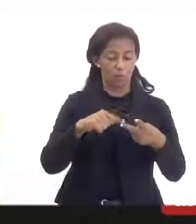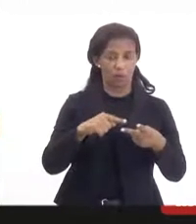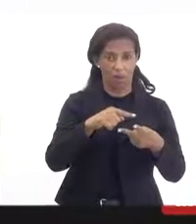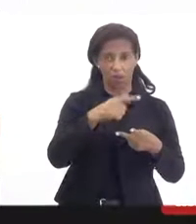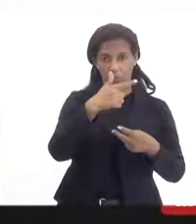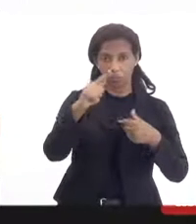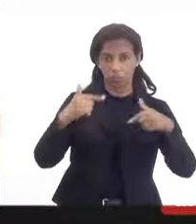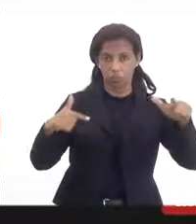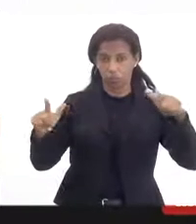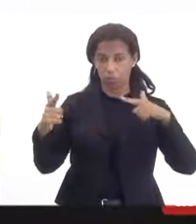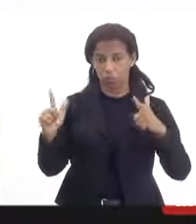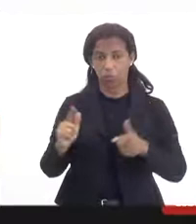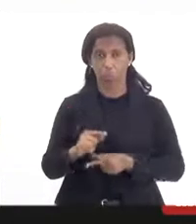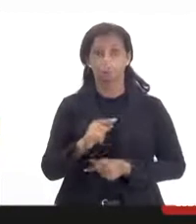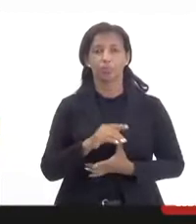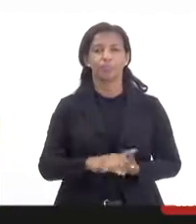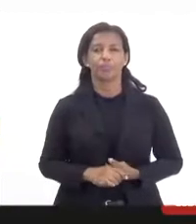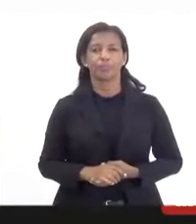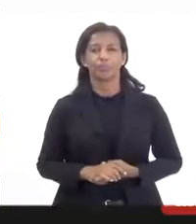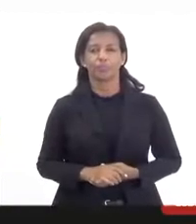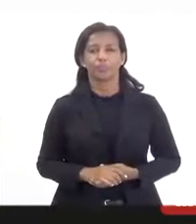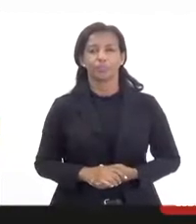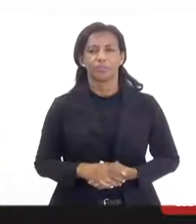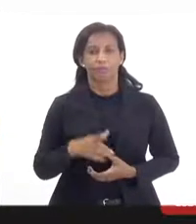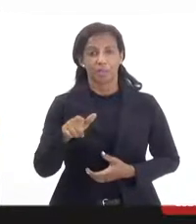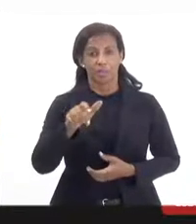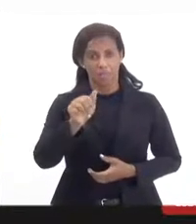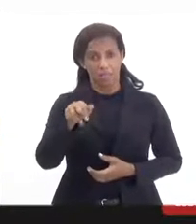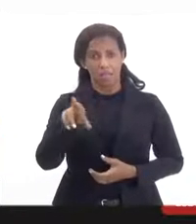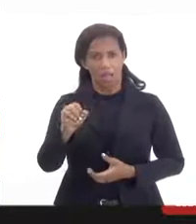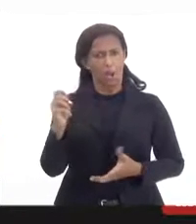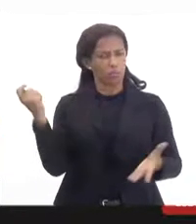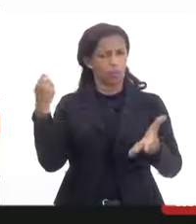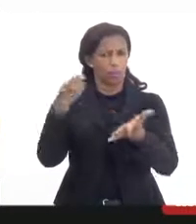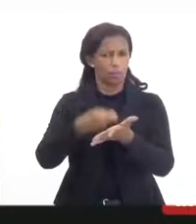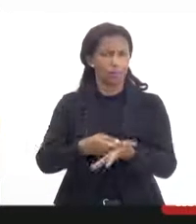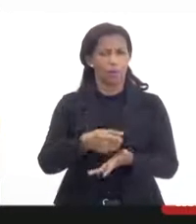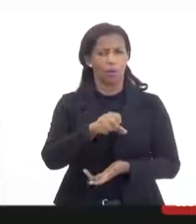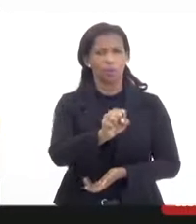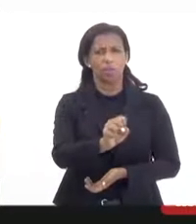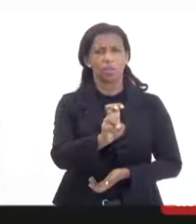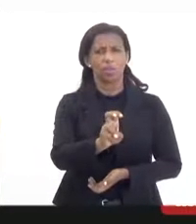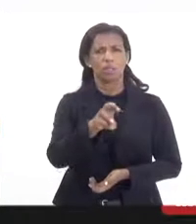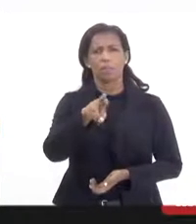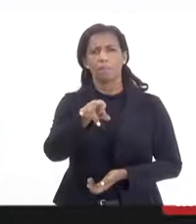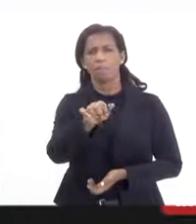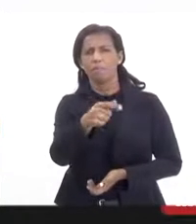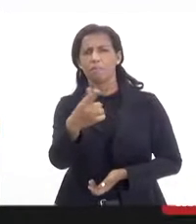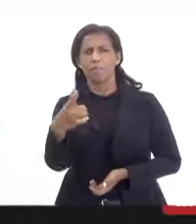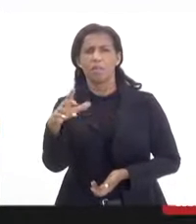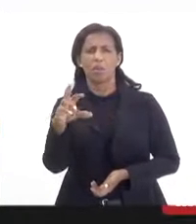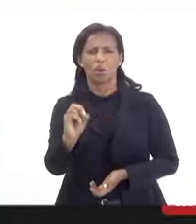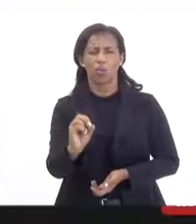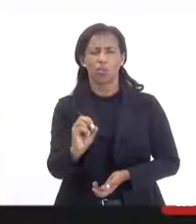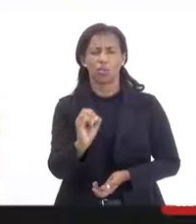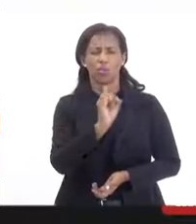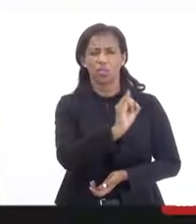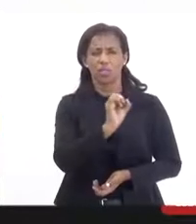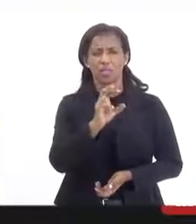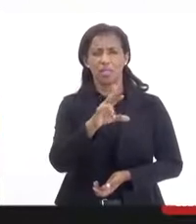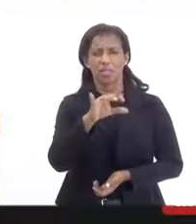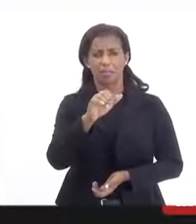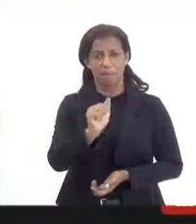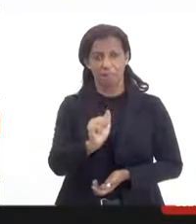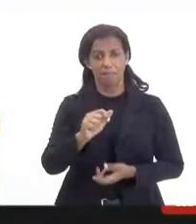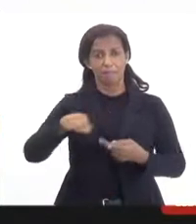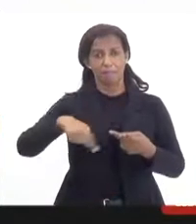Teixeira, que eles, esse auto foi pago, um auto de 85 milhões, mais um auto aqui de 61